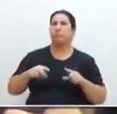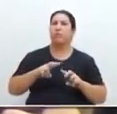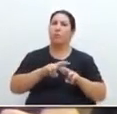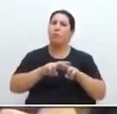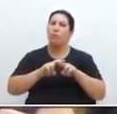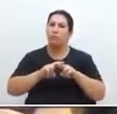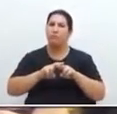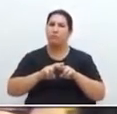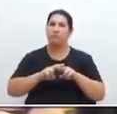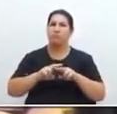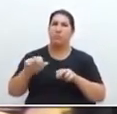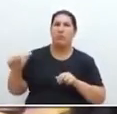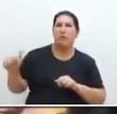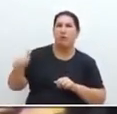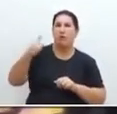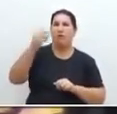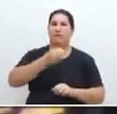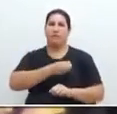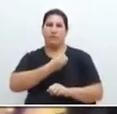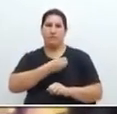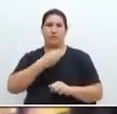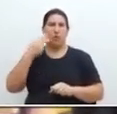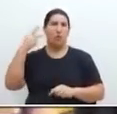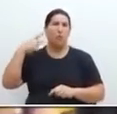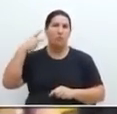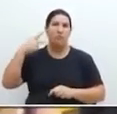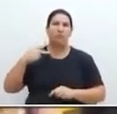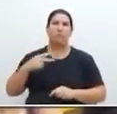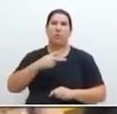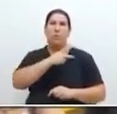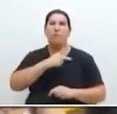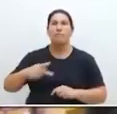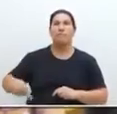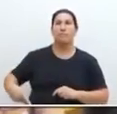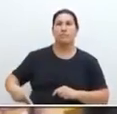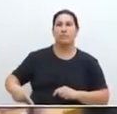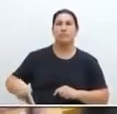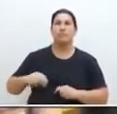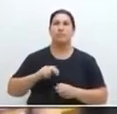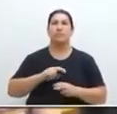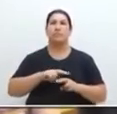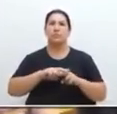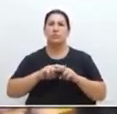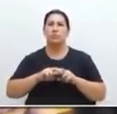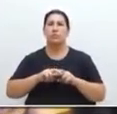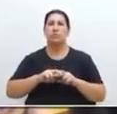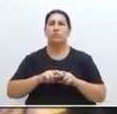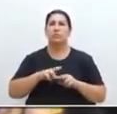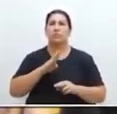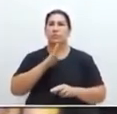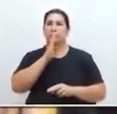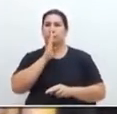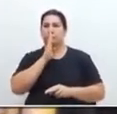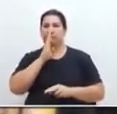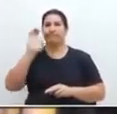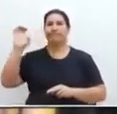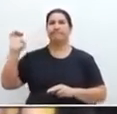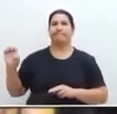qualidade de vida por políticas públicas por omissão do